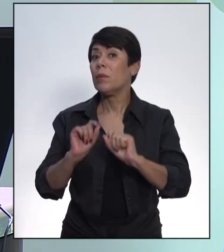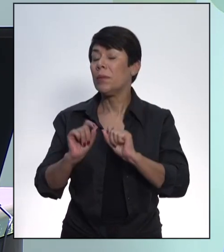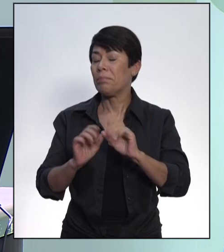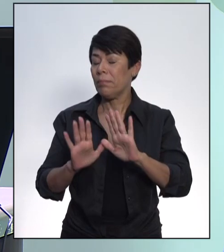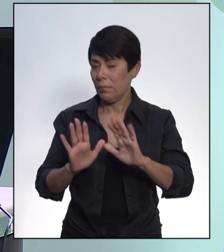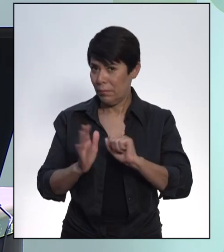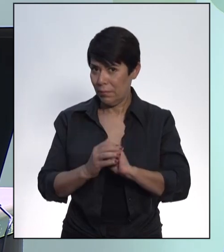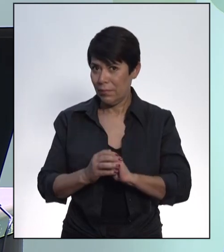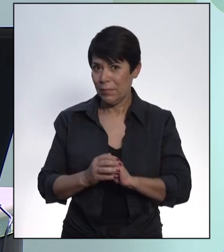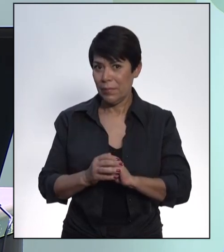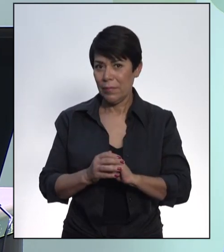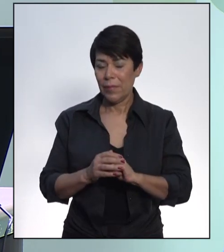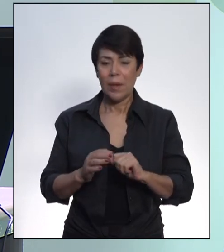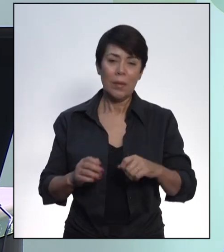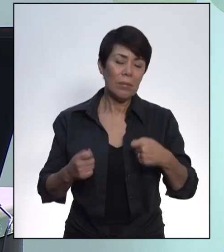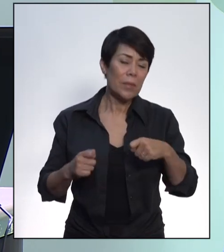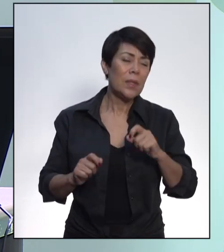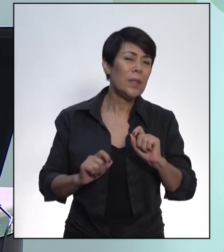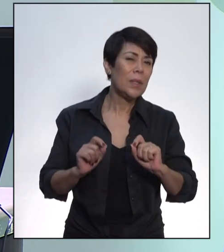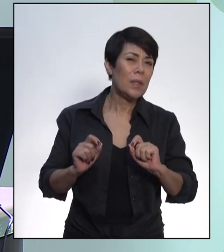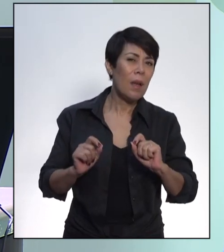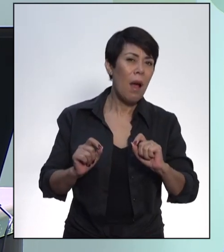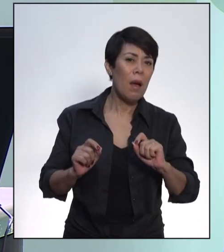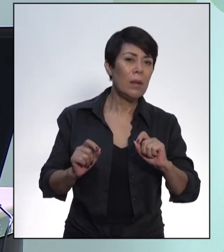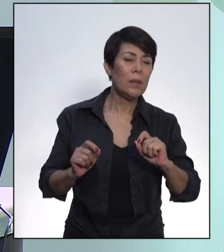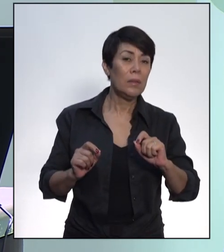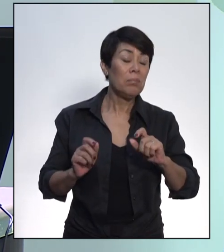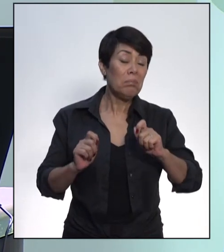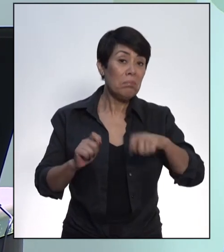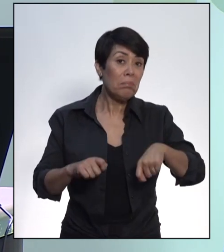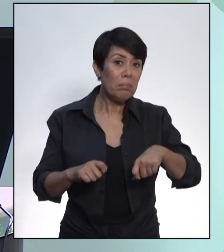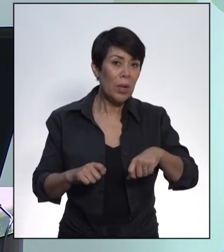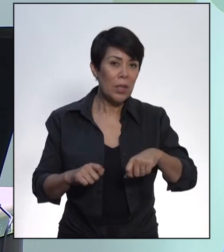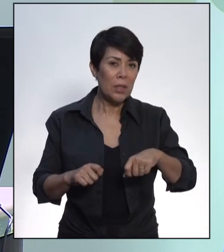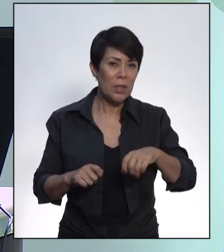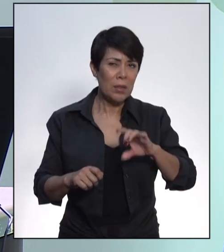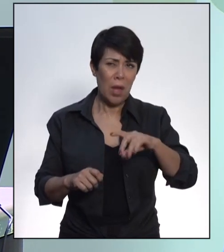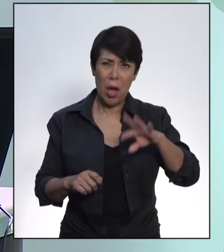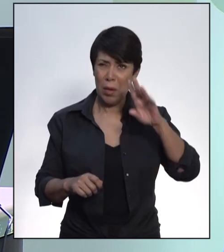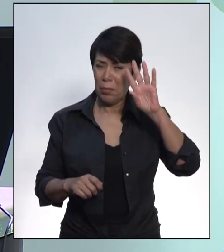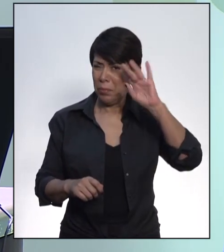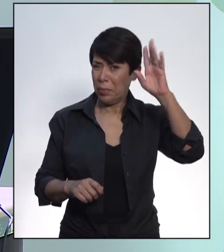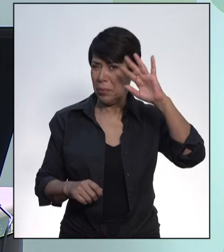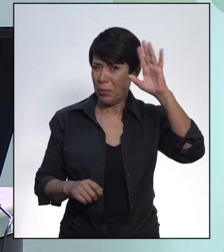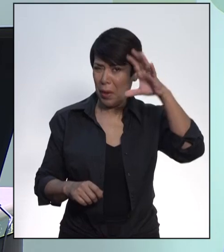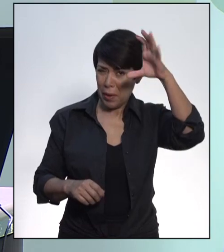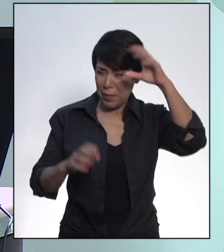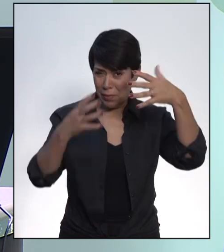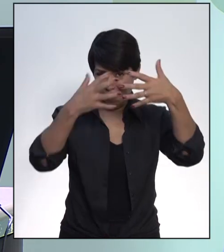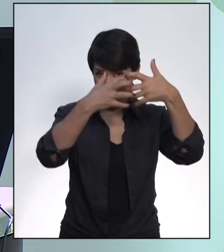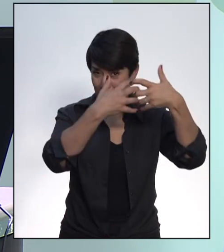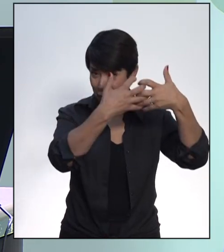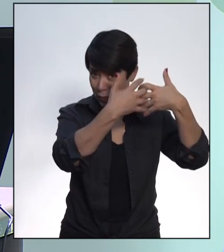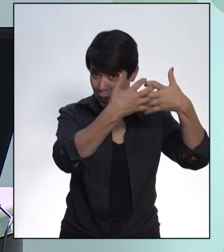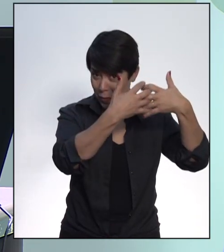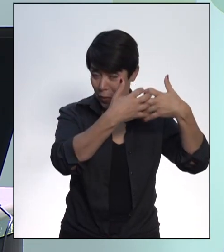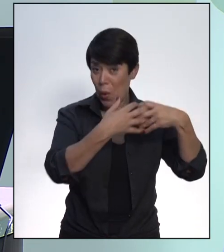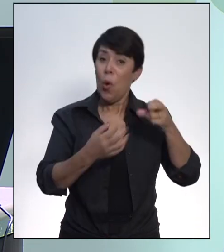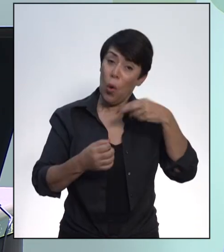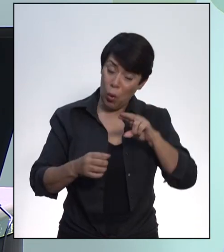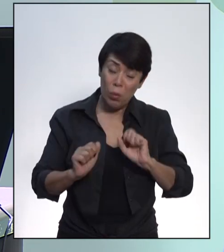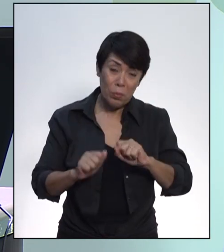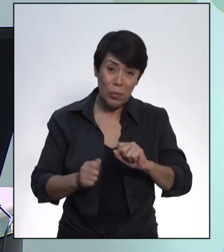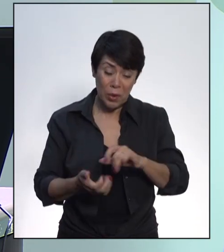que colocar, todos teriam, né? Poderiam fazer de cabeça, muitos até conseguiriam, ou até na calculadora direto,